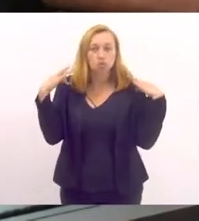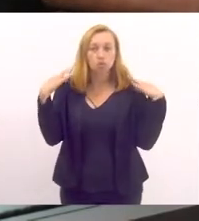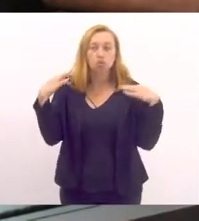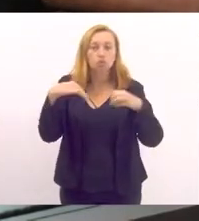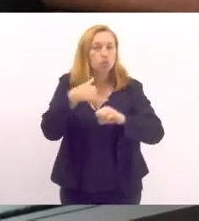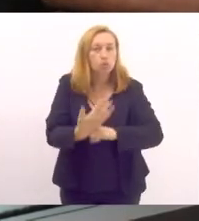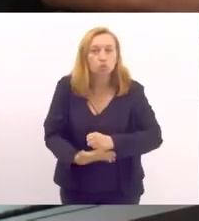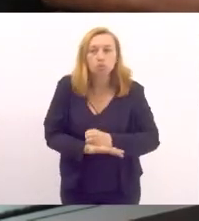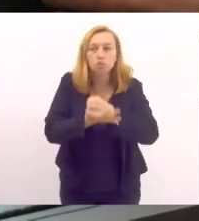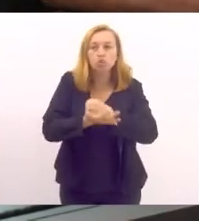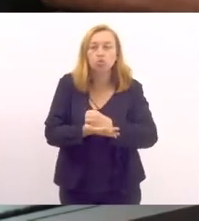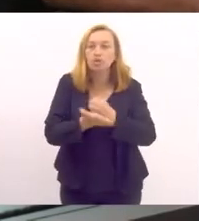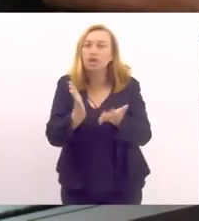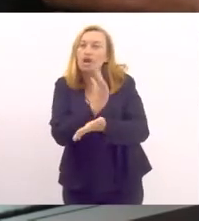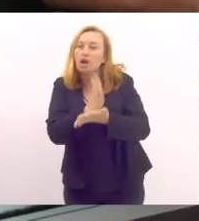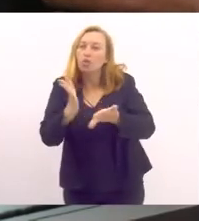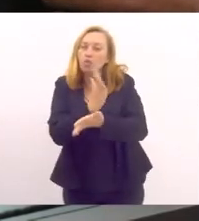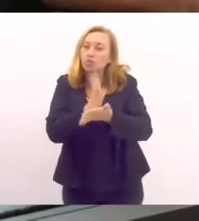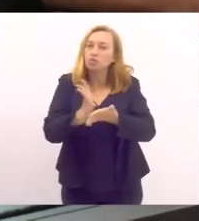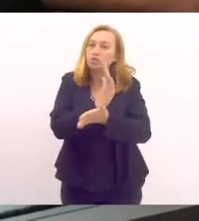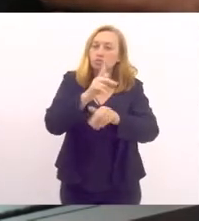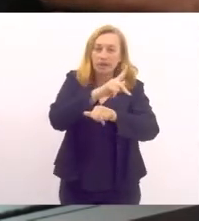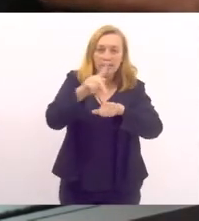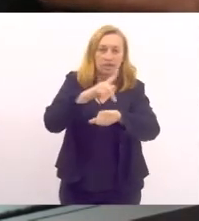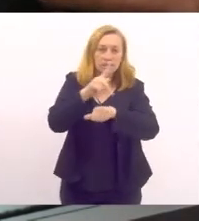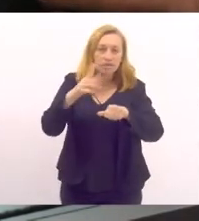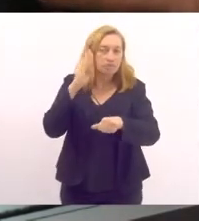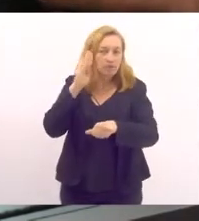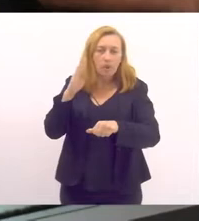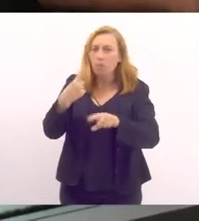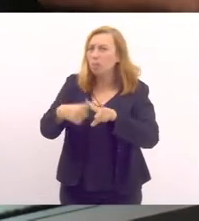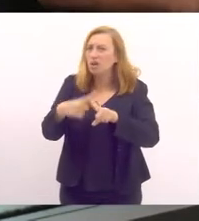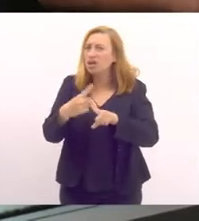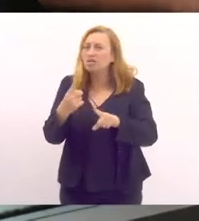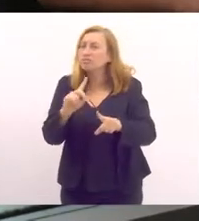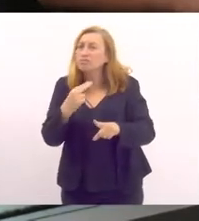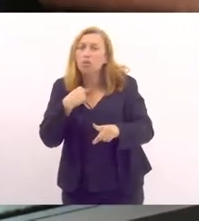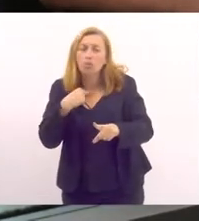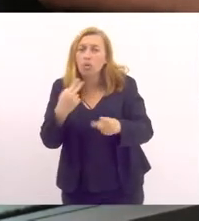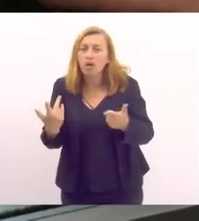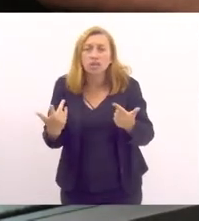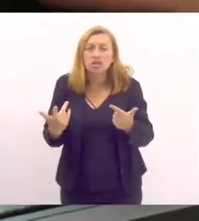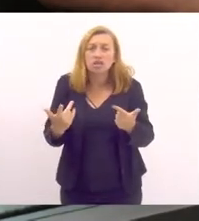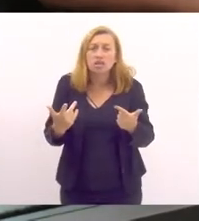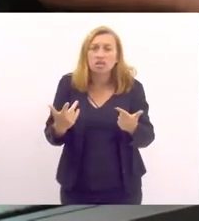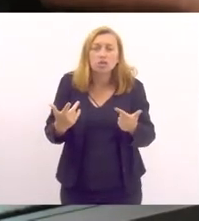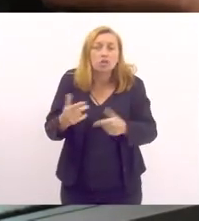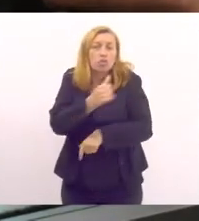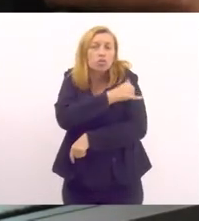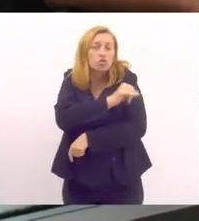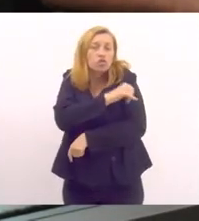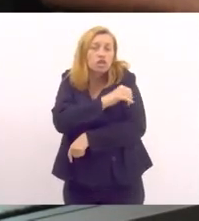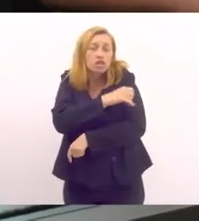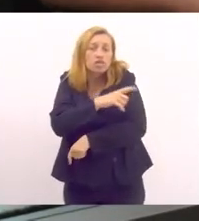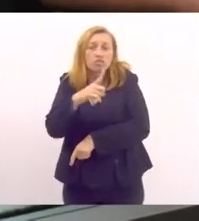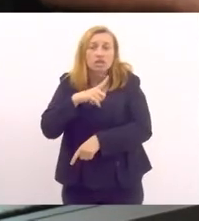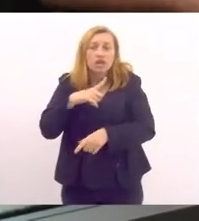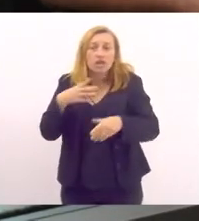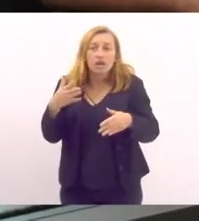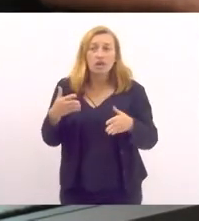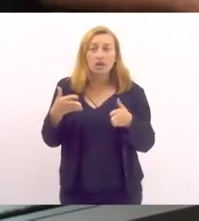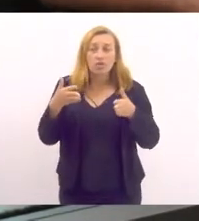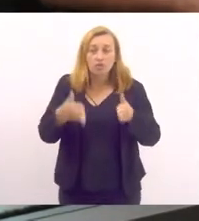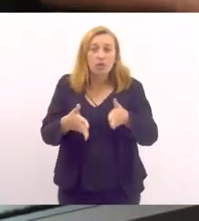sustenta até alguns países, é PIB de alguns países. Por que não podemos ter o turismo como uma fonte principal de